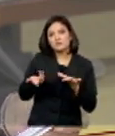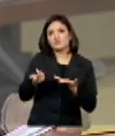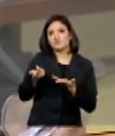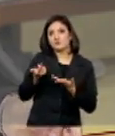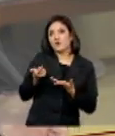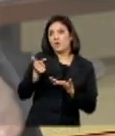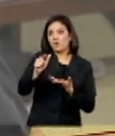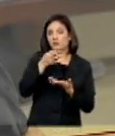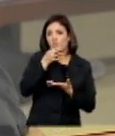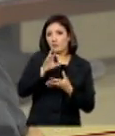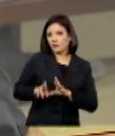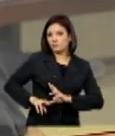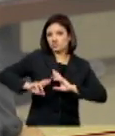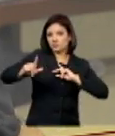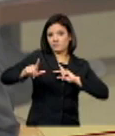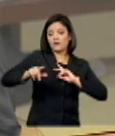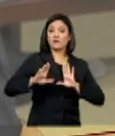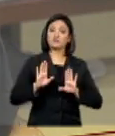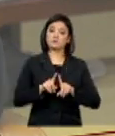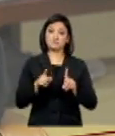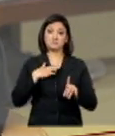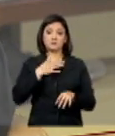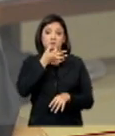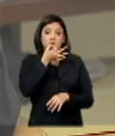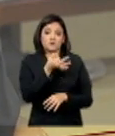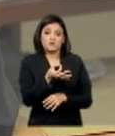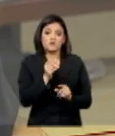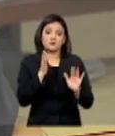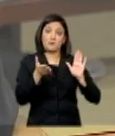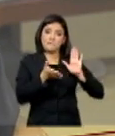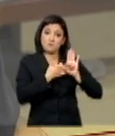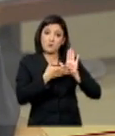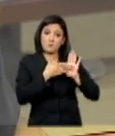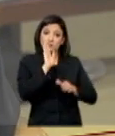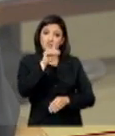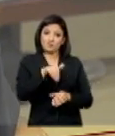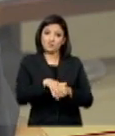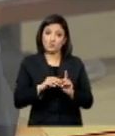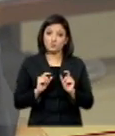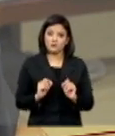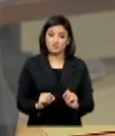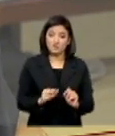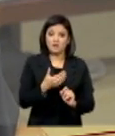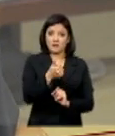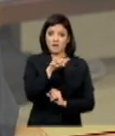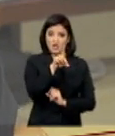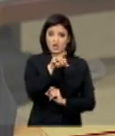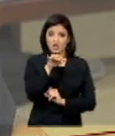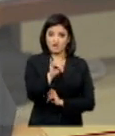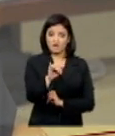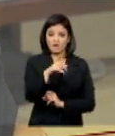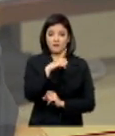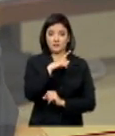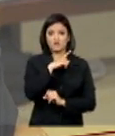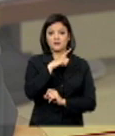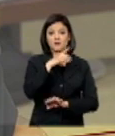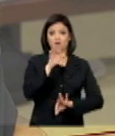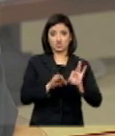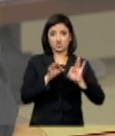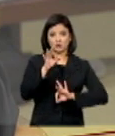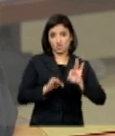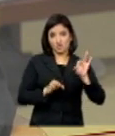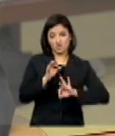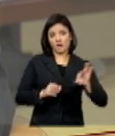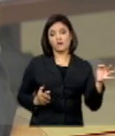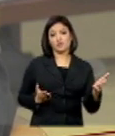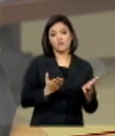contrário eu estou sugerindo seu presente com proposta de voto que a ação direta seja conhecido seja julgado procedente o pedido